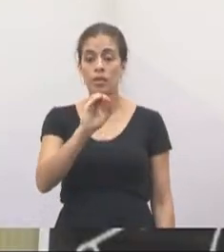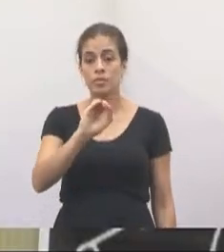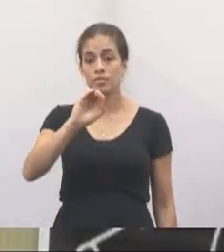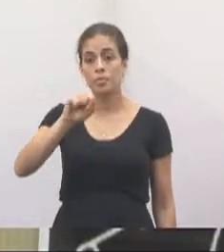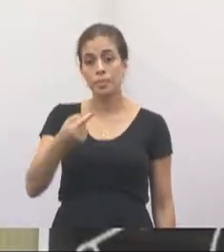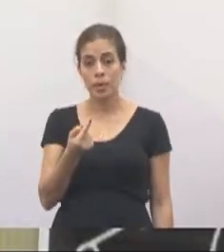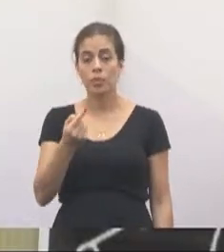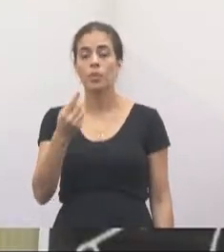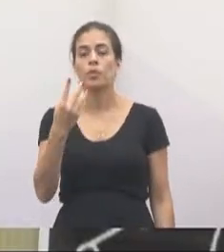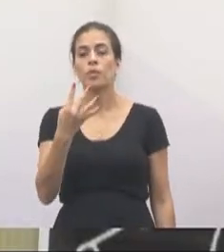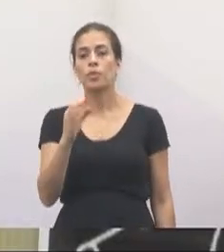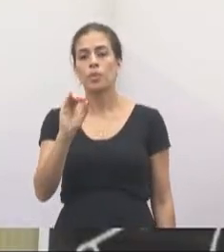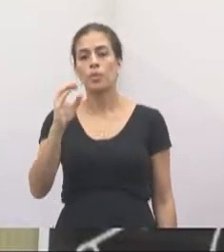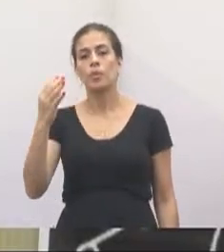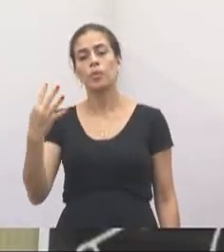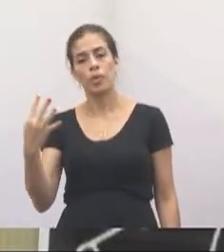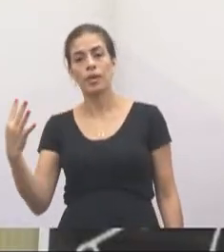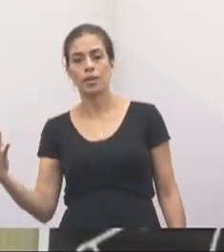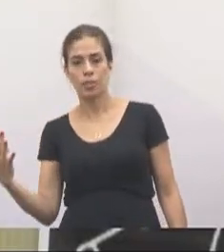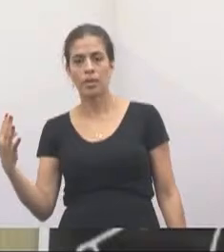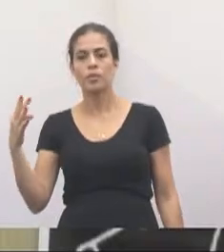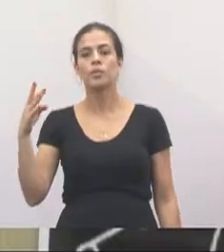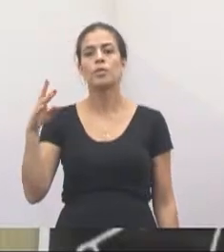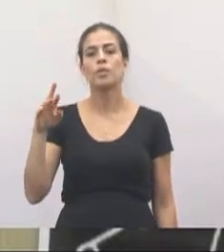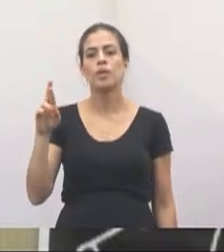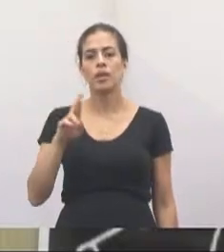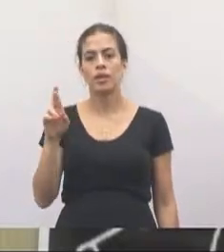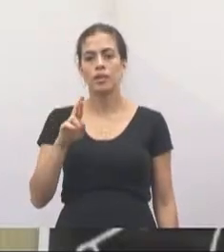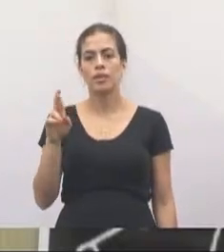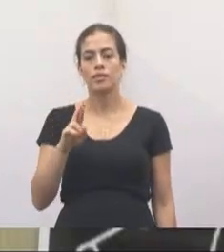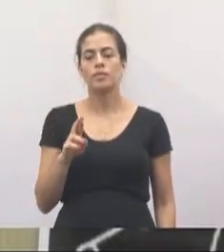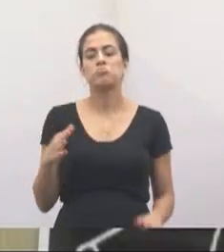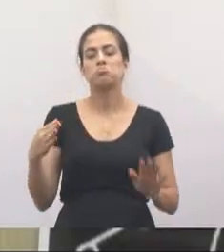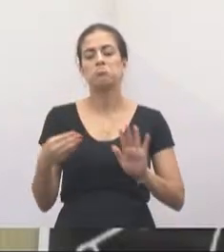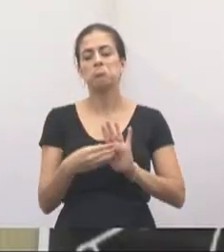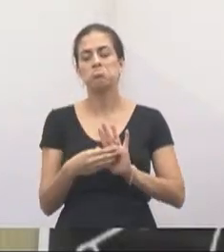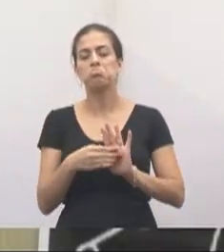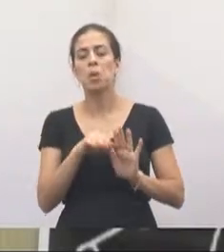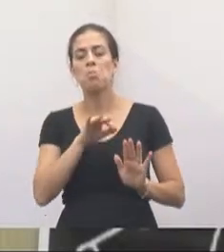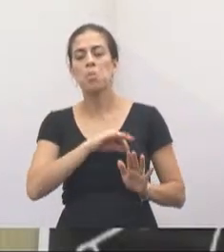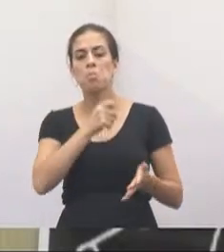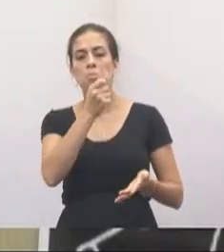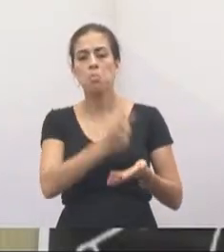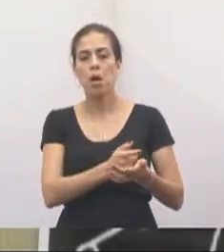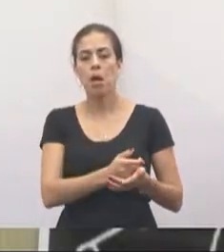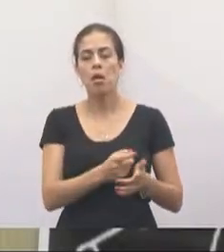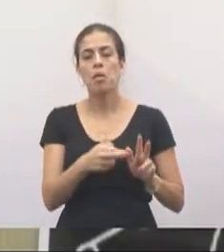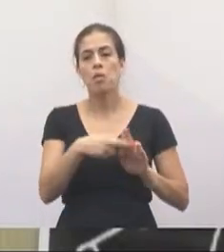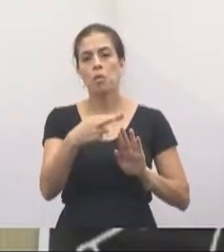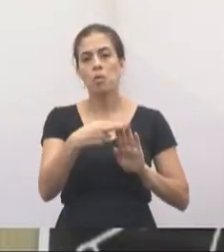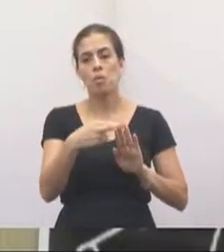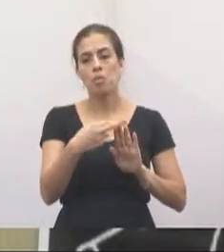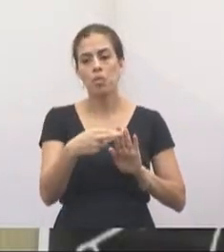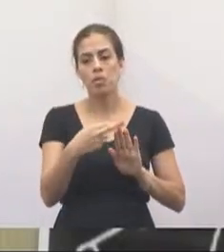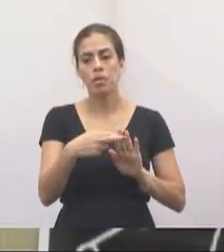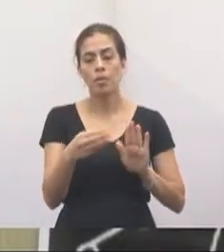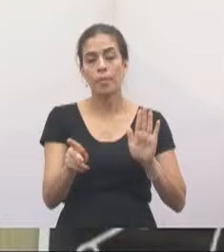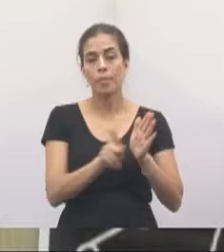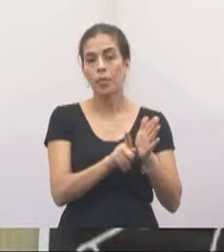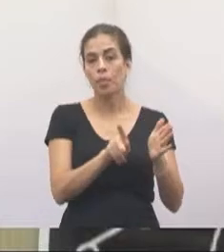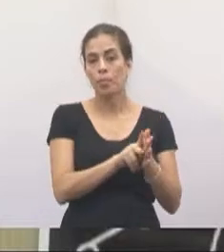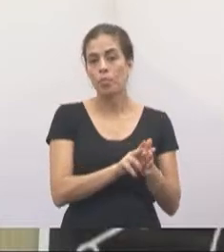artigo 2º as despesas decorrentes da execução da presente resolução correrão por conta de dotação própria